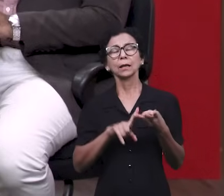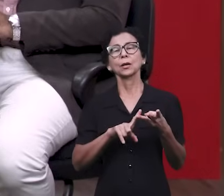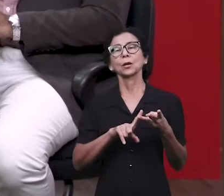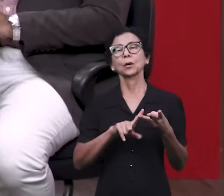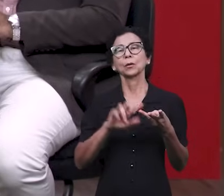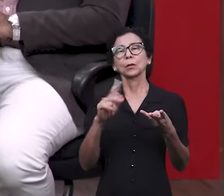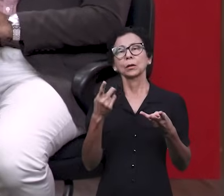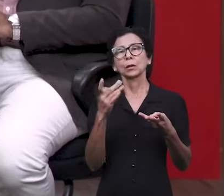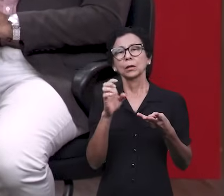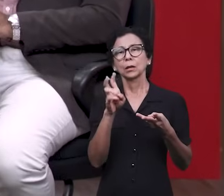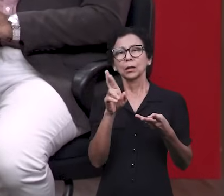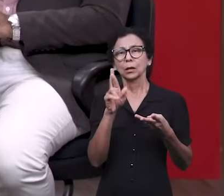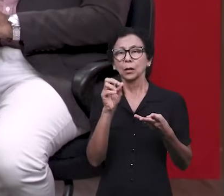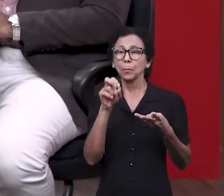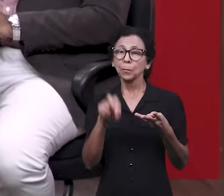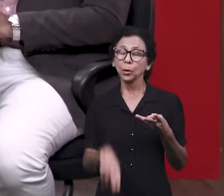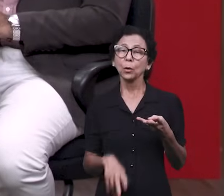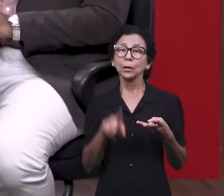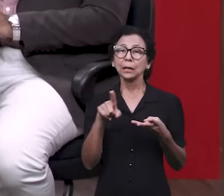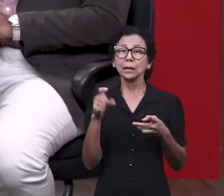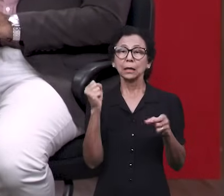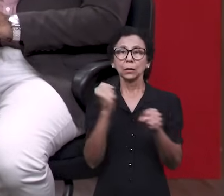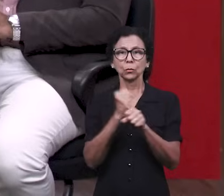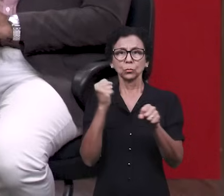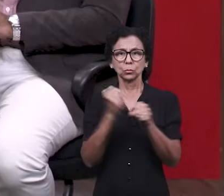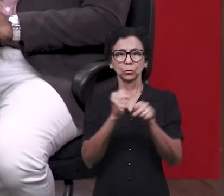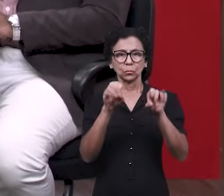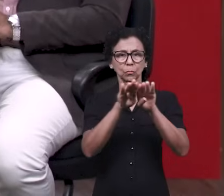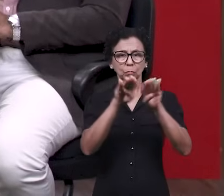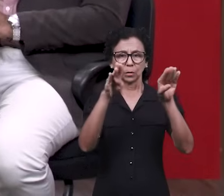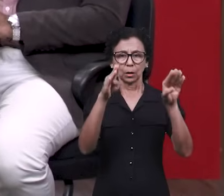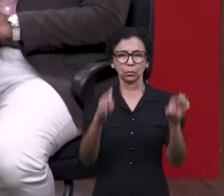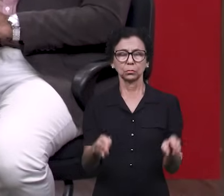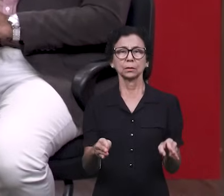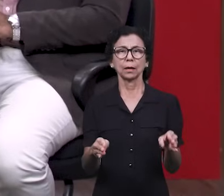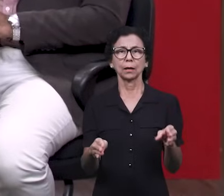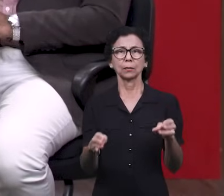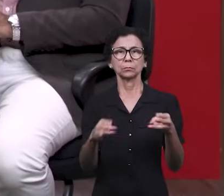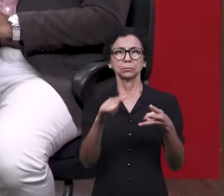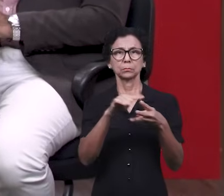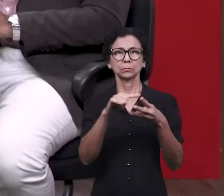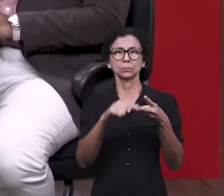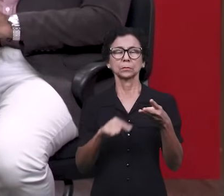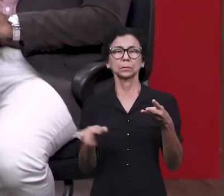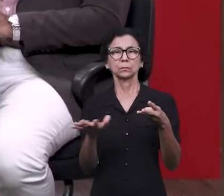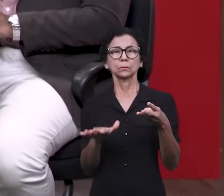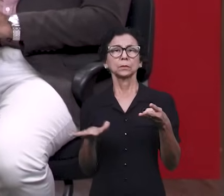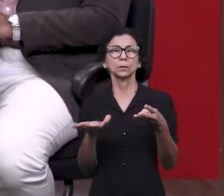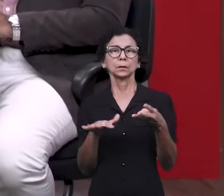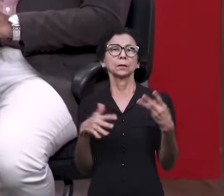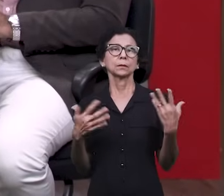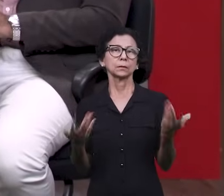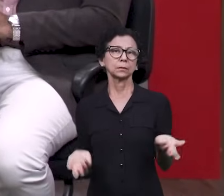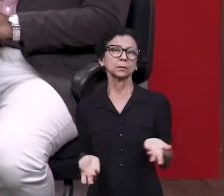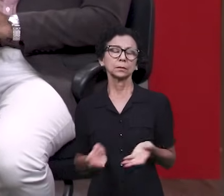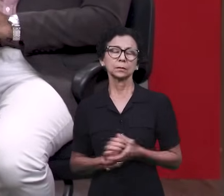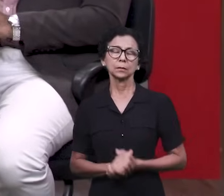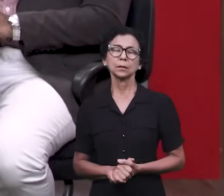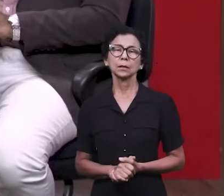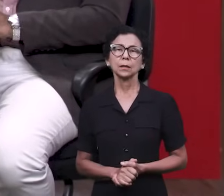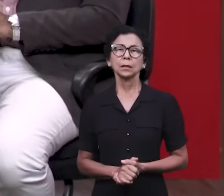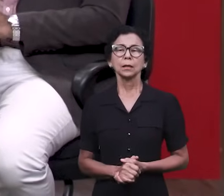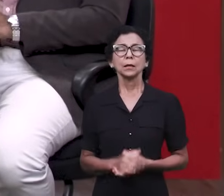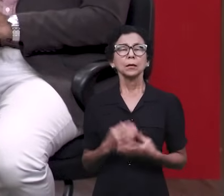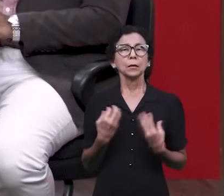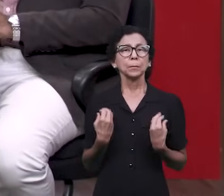em Moriá, fez altares que eram locais de culto. Então, claro que ali mais para sua família,